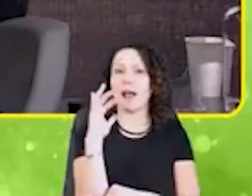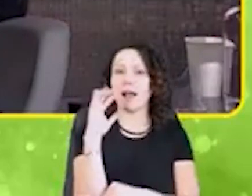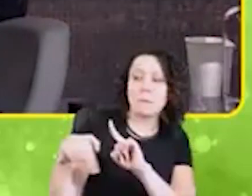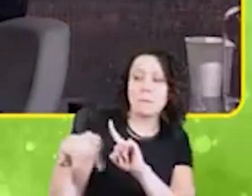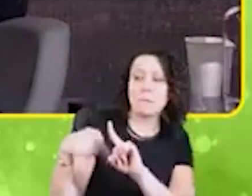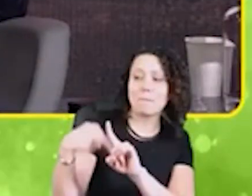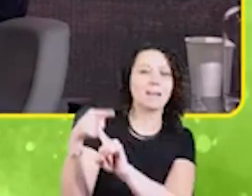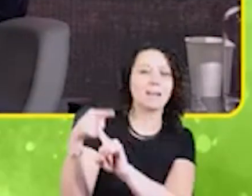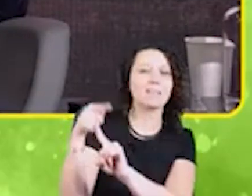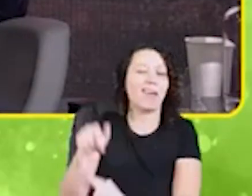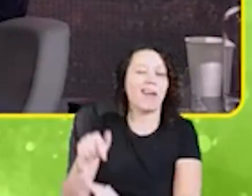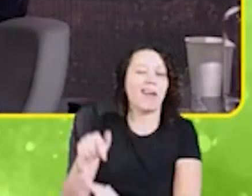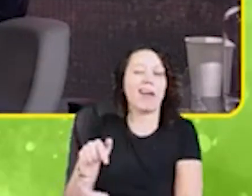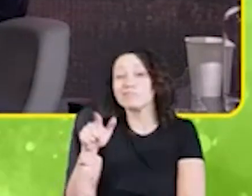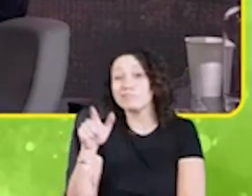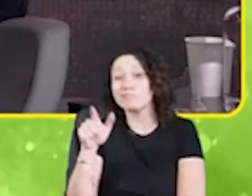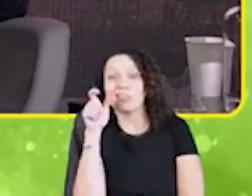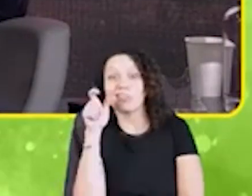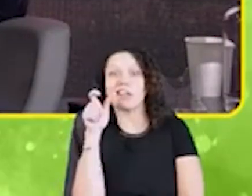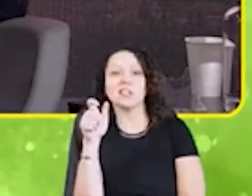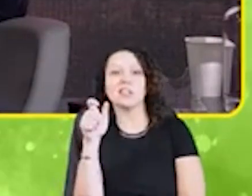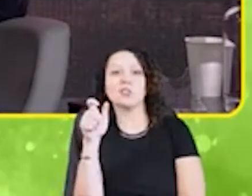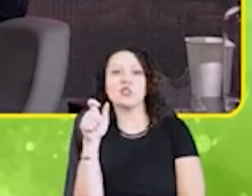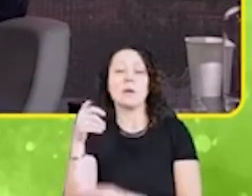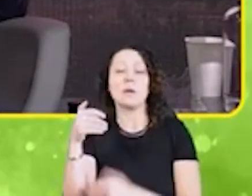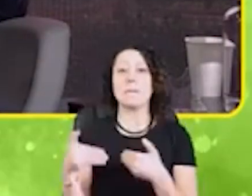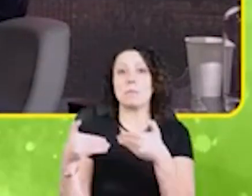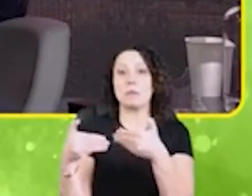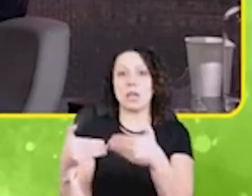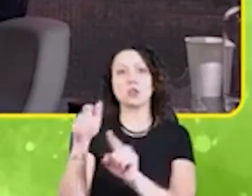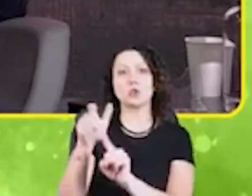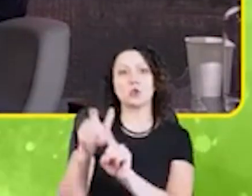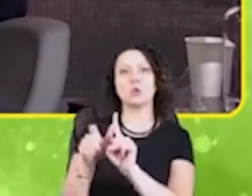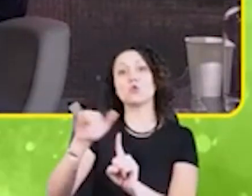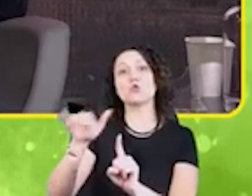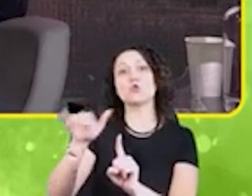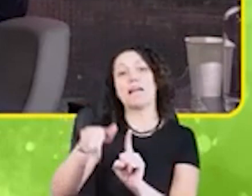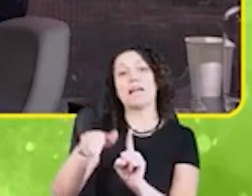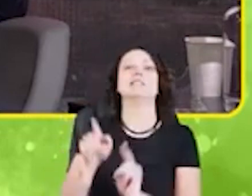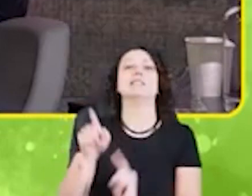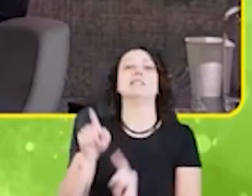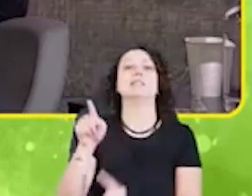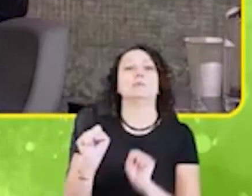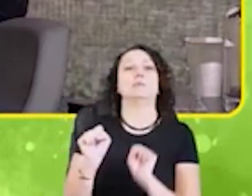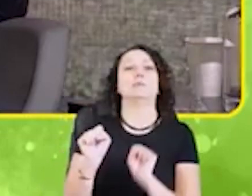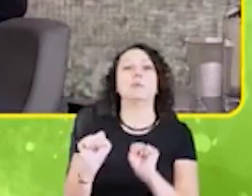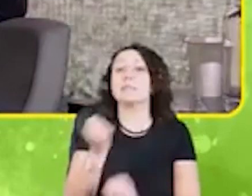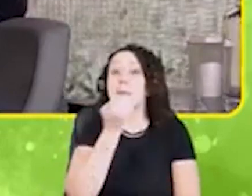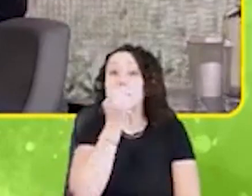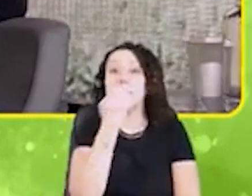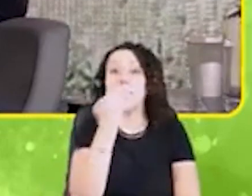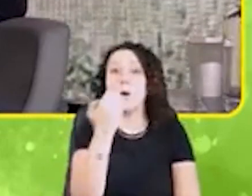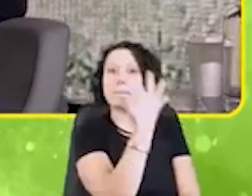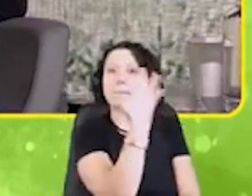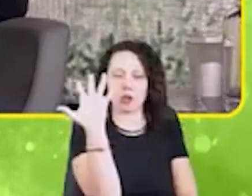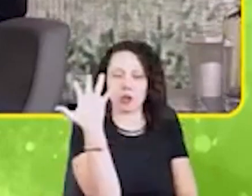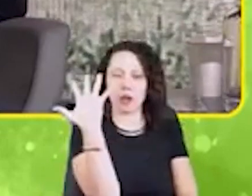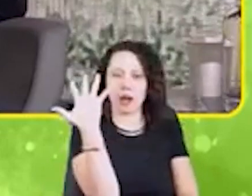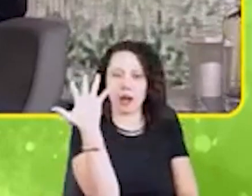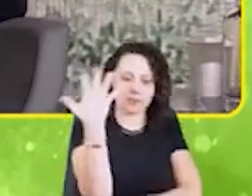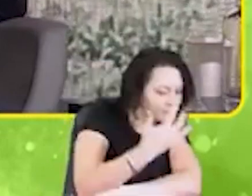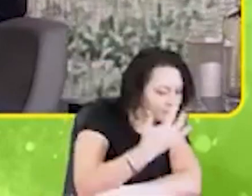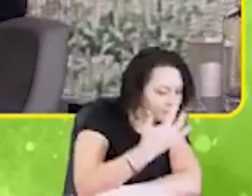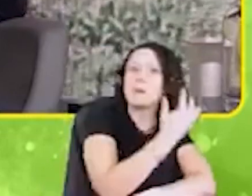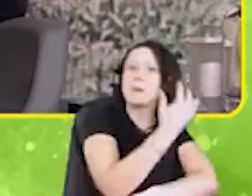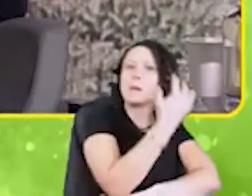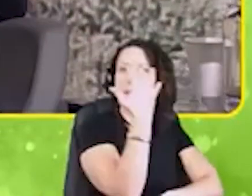serviços ambientais e pode ser seguramente uma maneira de manter a floresta de pé pagando aqui em cuidar